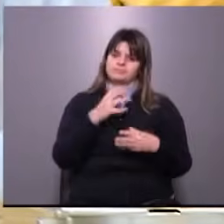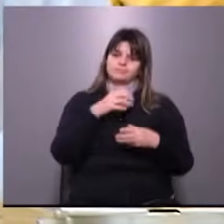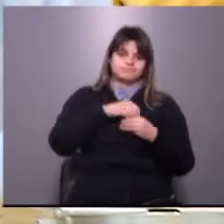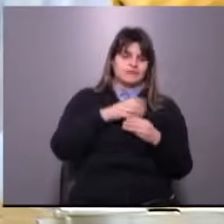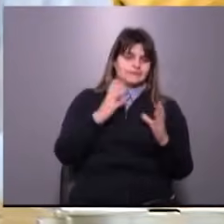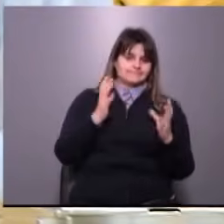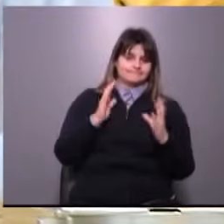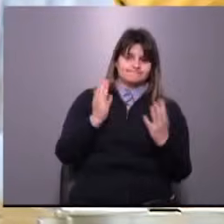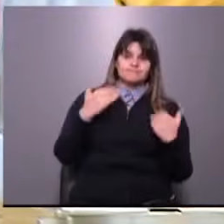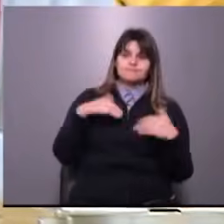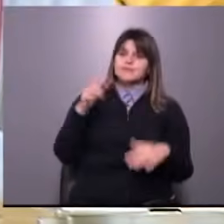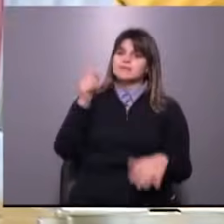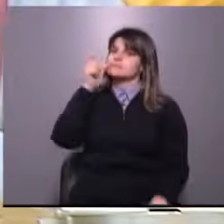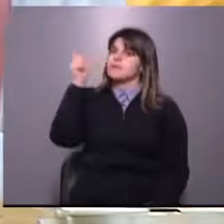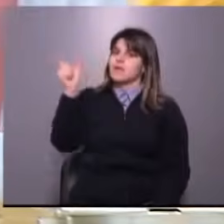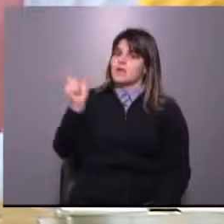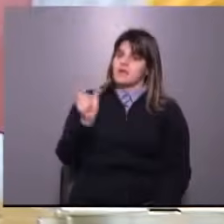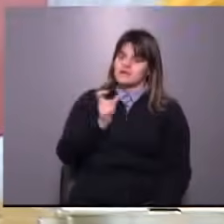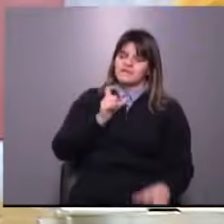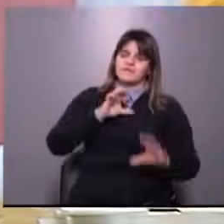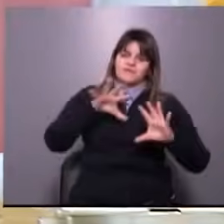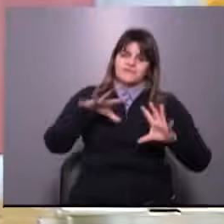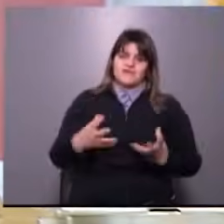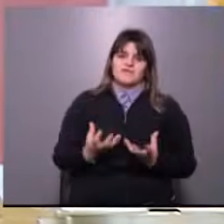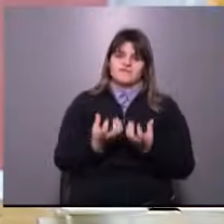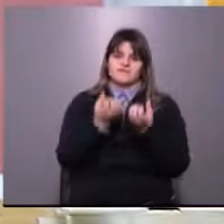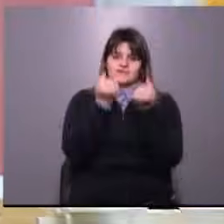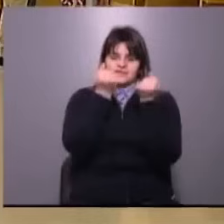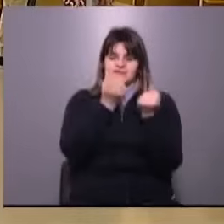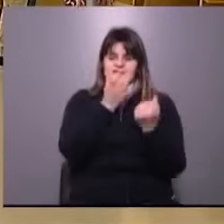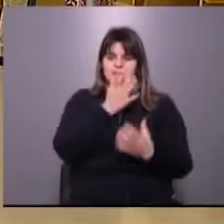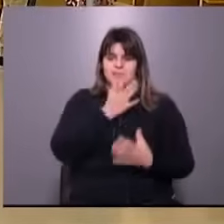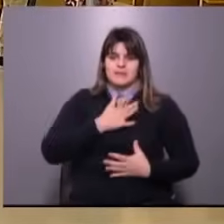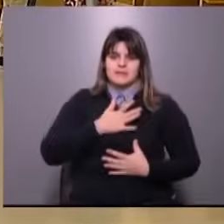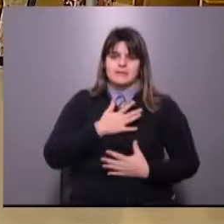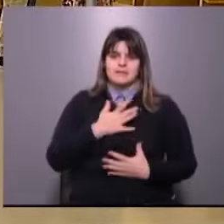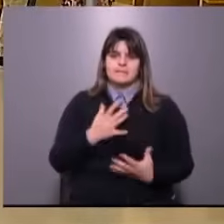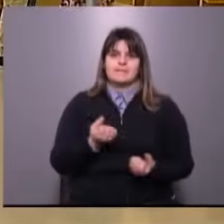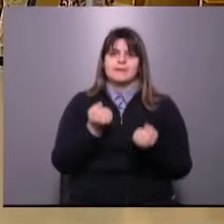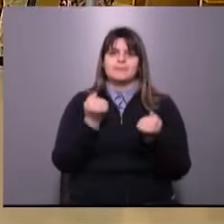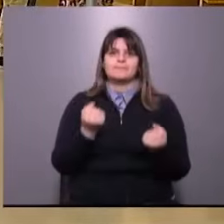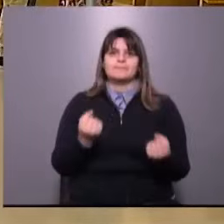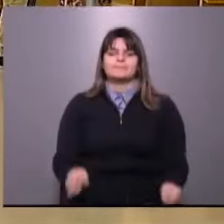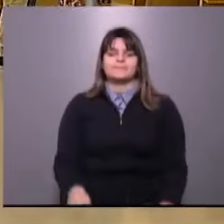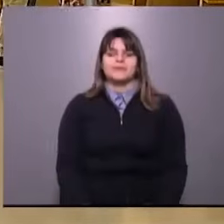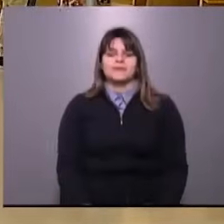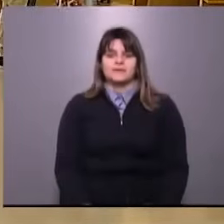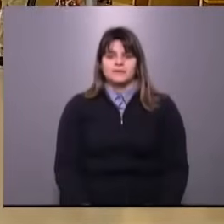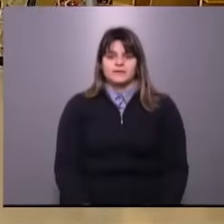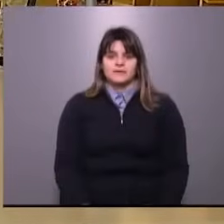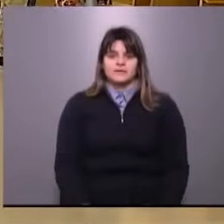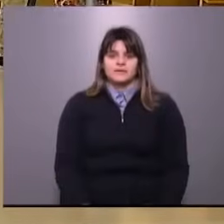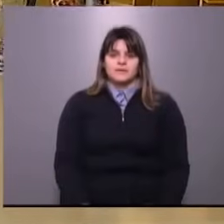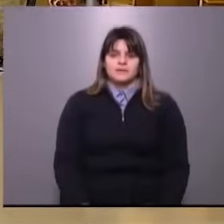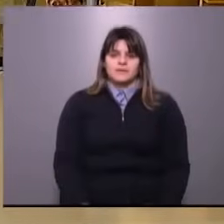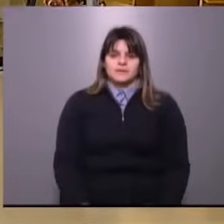sou digno de que entreis em minha morada, mas dei uma palavra.